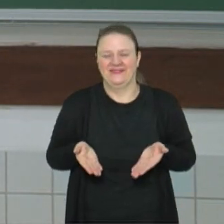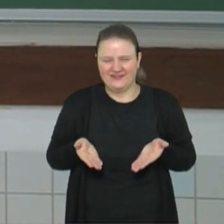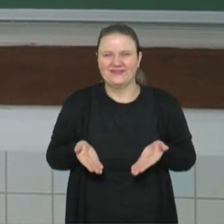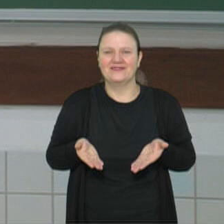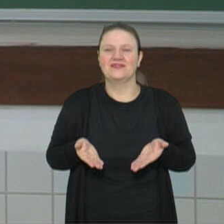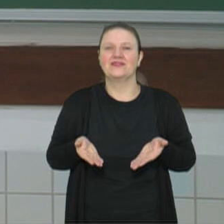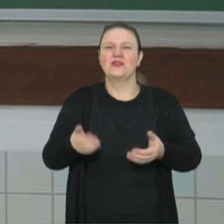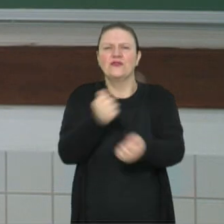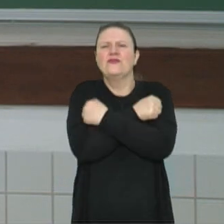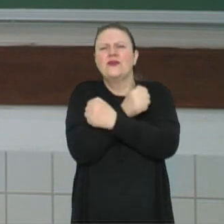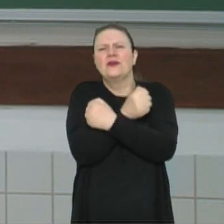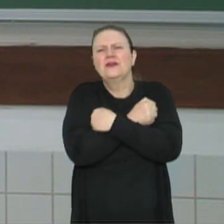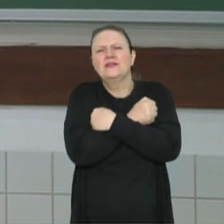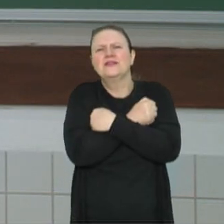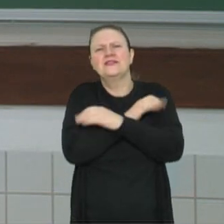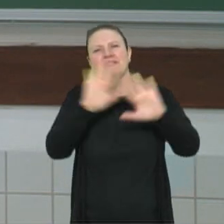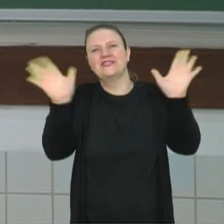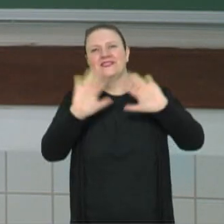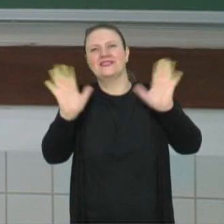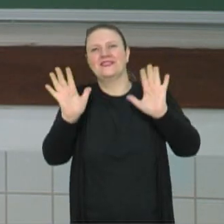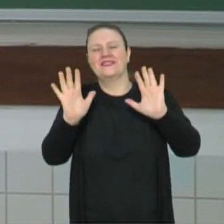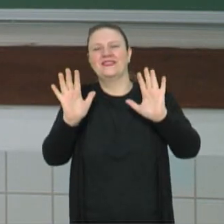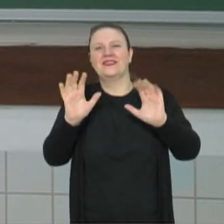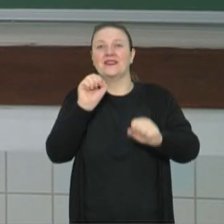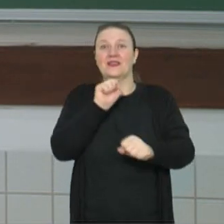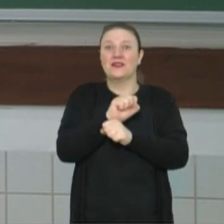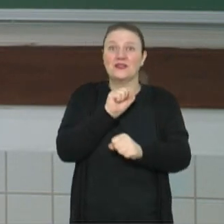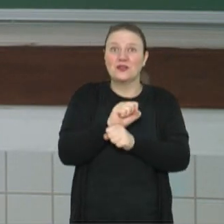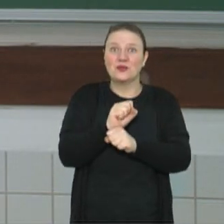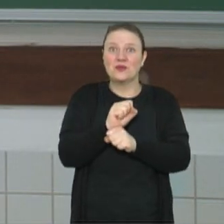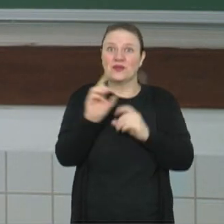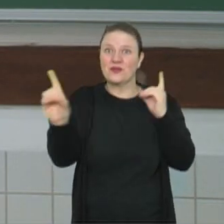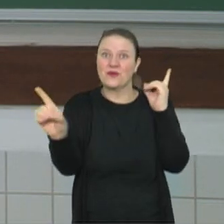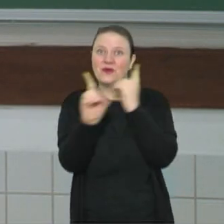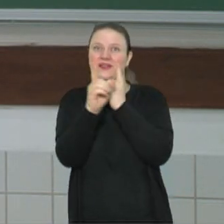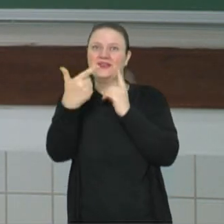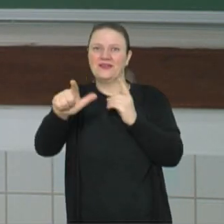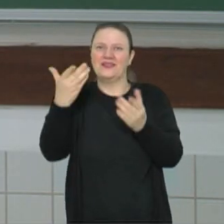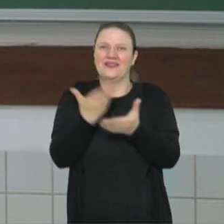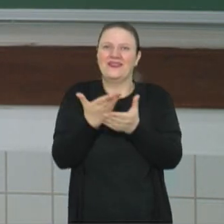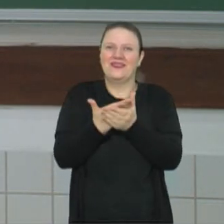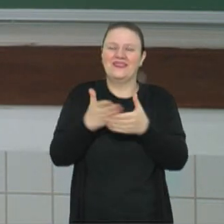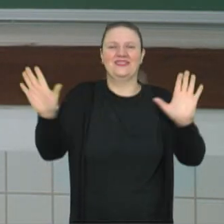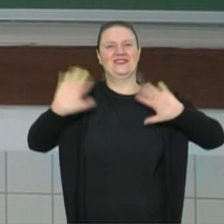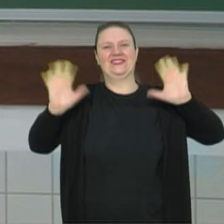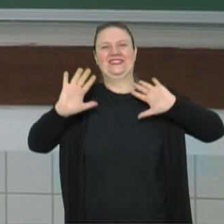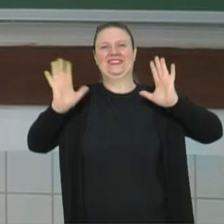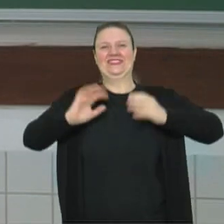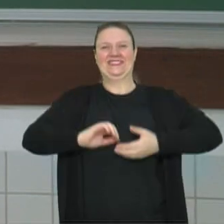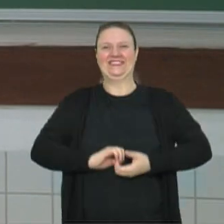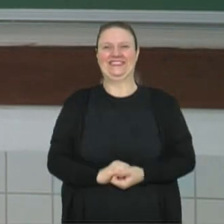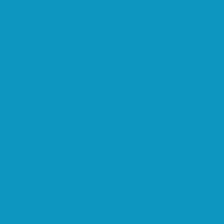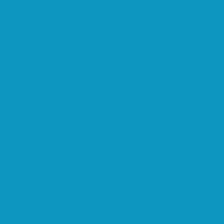Então, forte abraço, me despeço de vocês e espero encontrá-los bem na nossa próxima aula. Valeu, tchau, tchau!